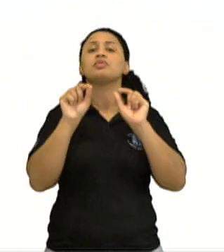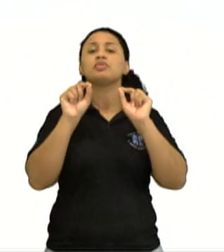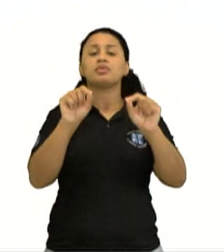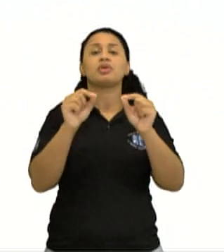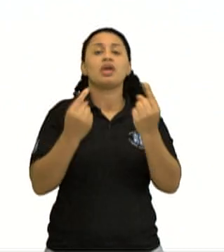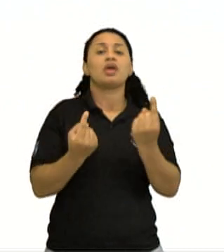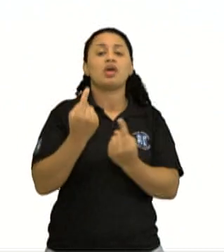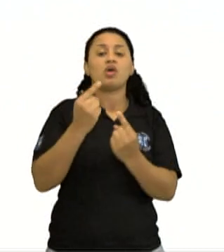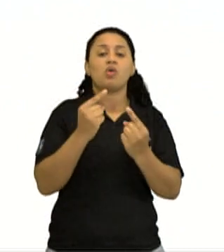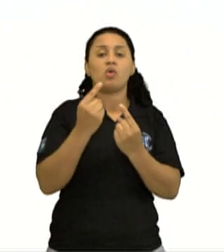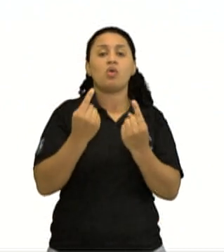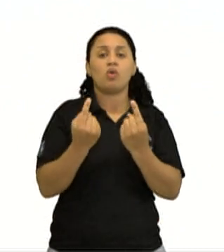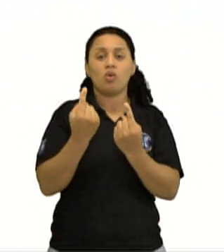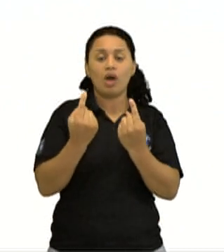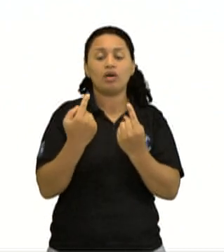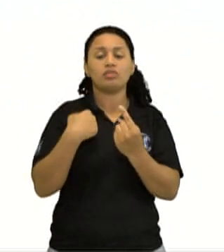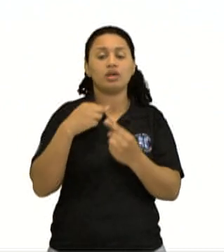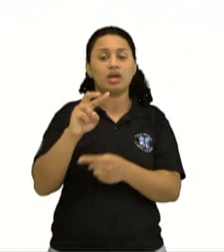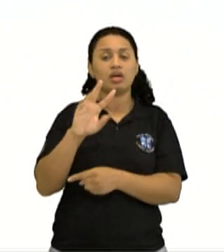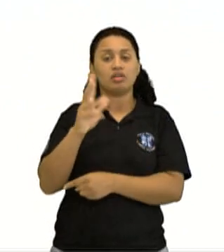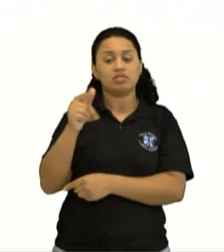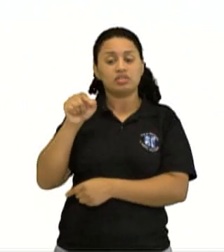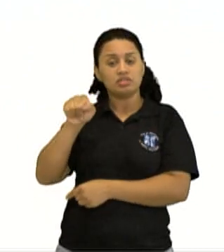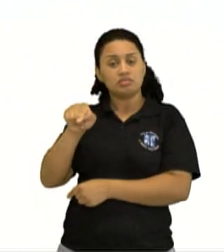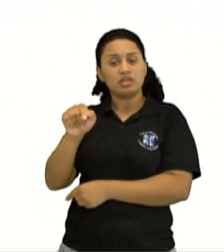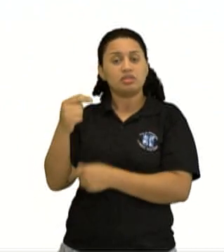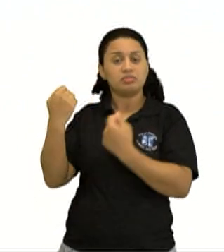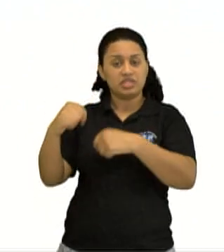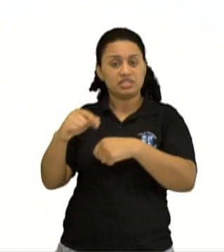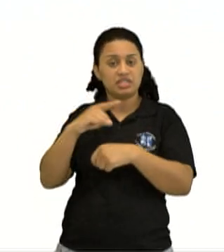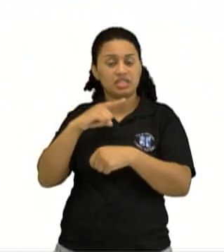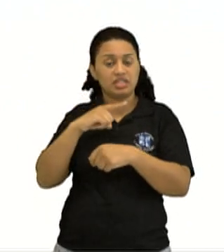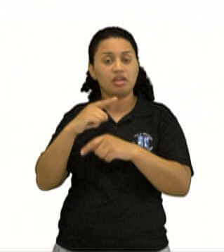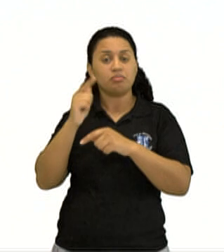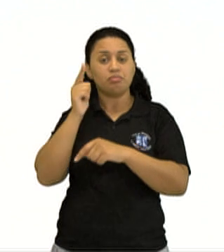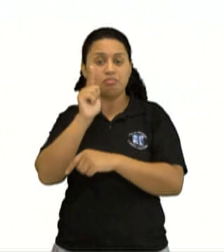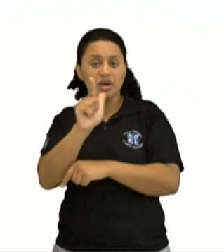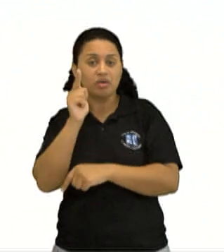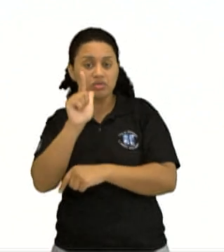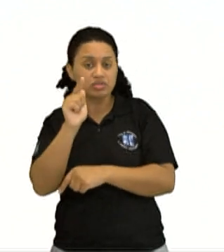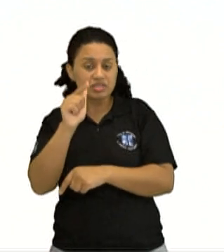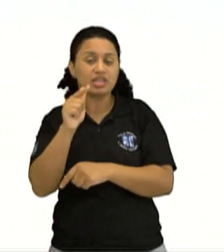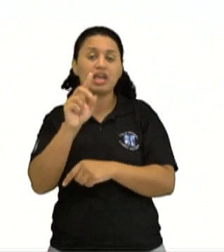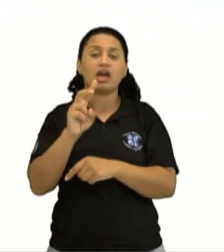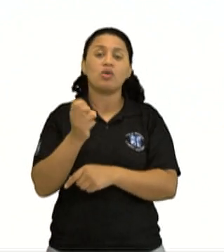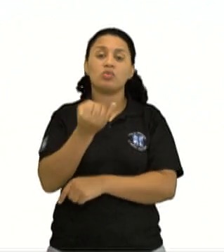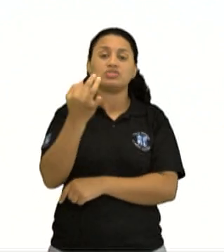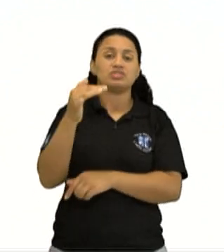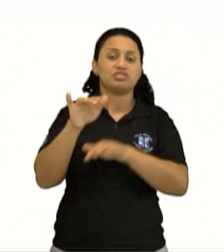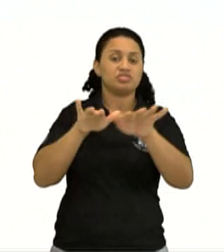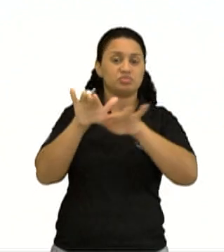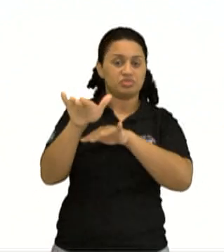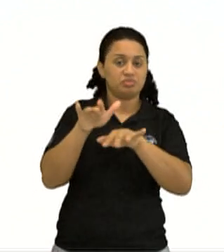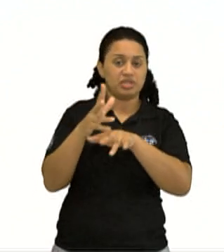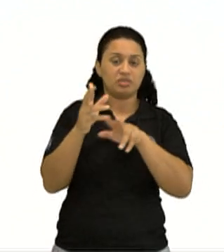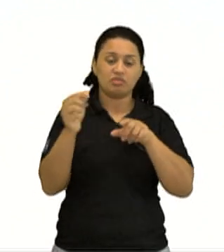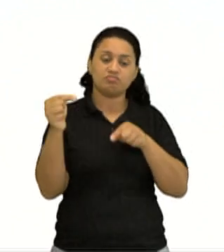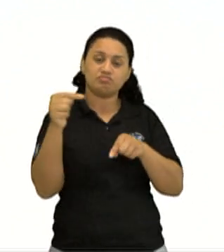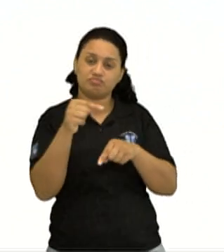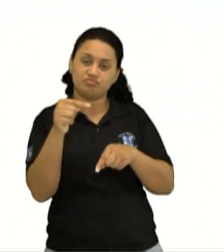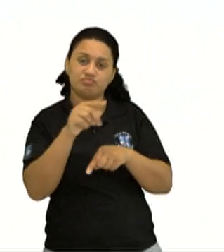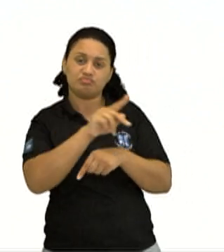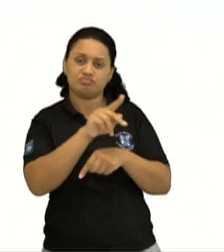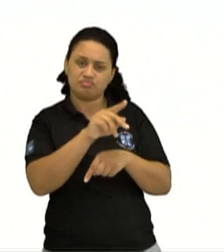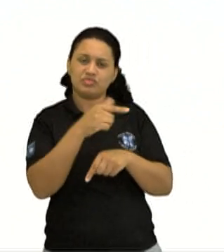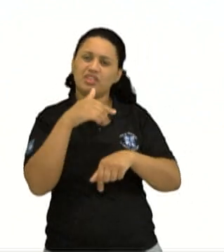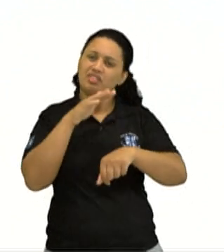a velocidade do aprendiz deverá atingir para possuir a mesma quantidade de movimento de seu mentor? Eu vou dar